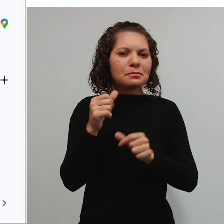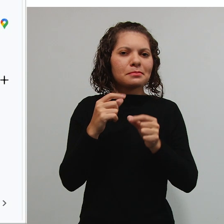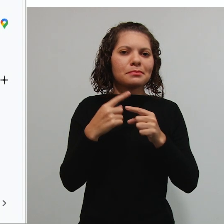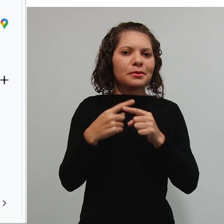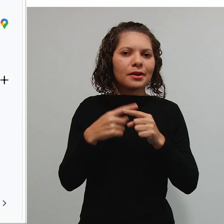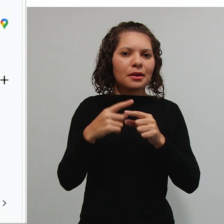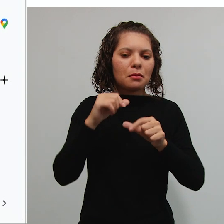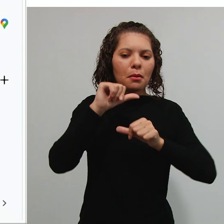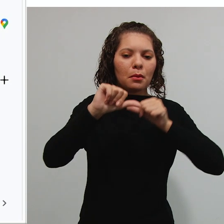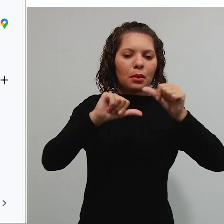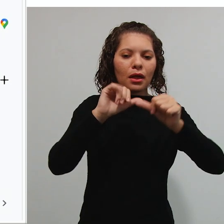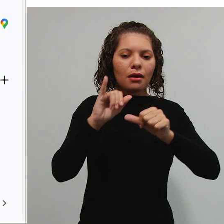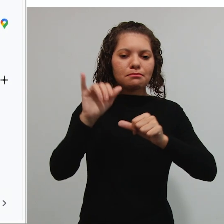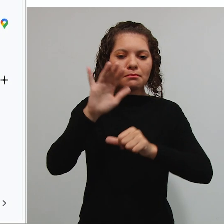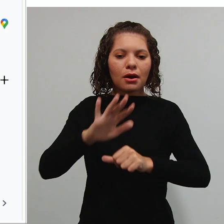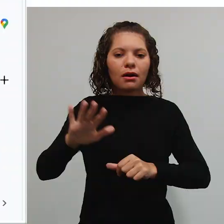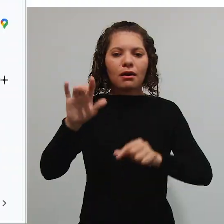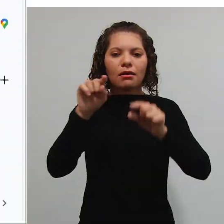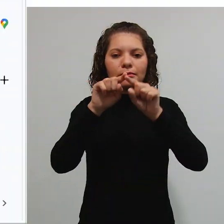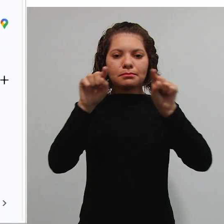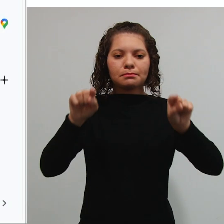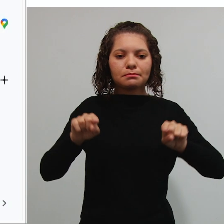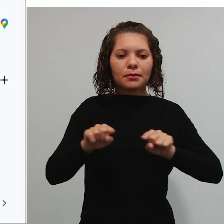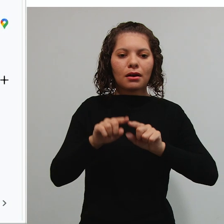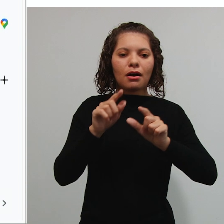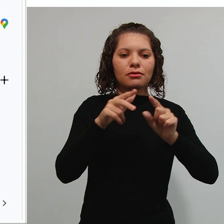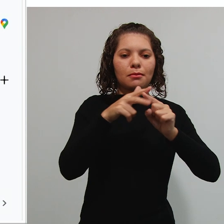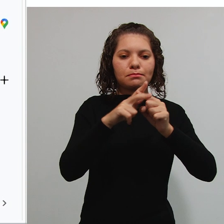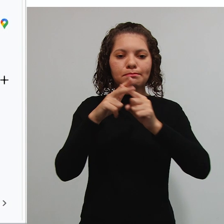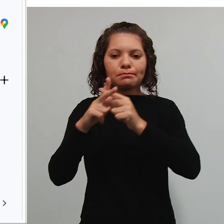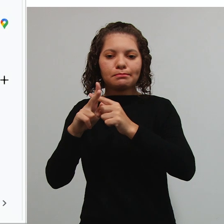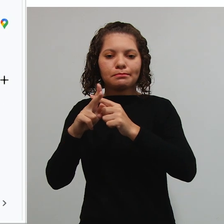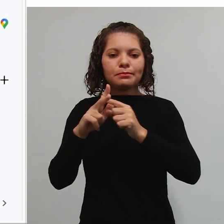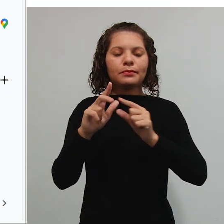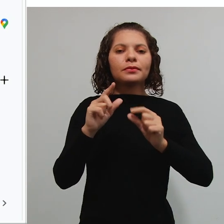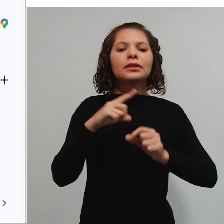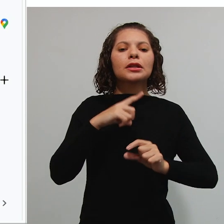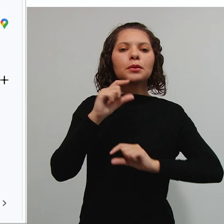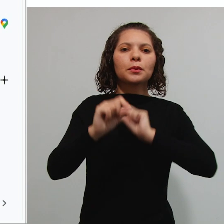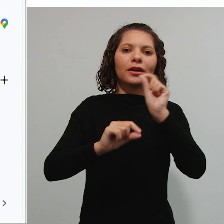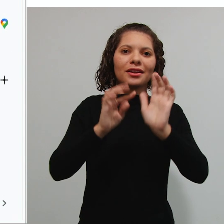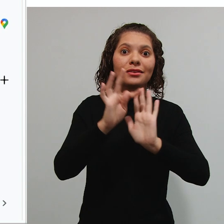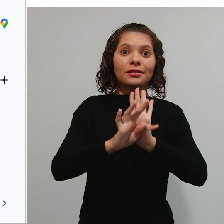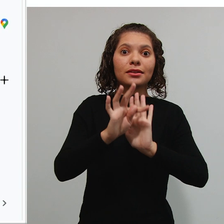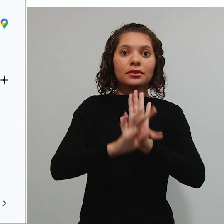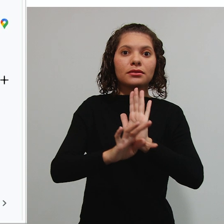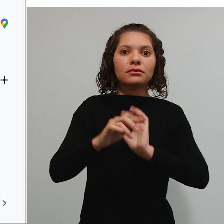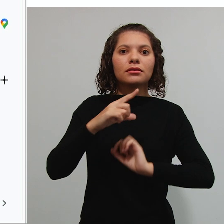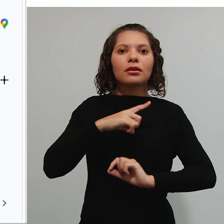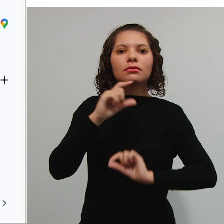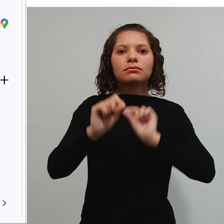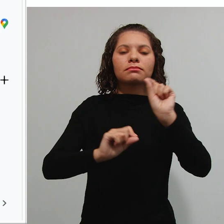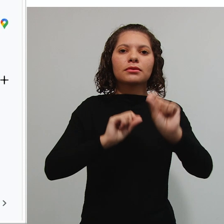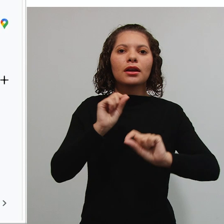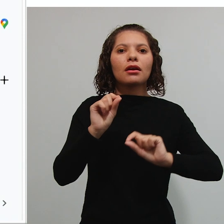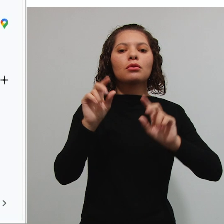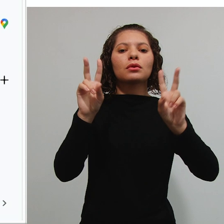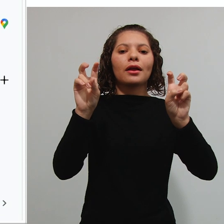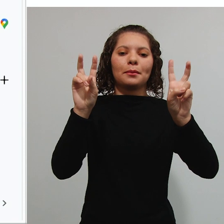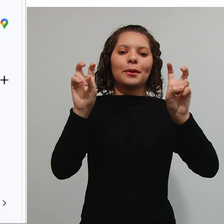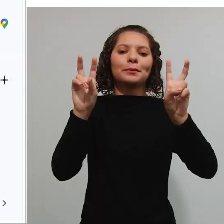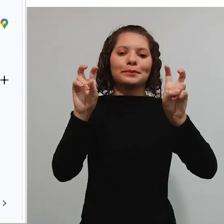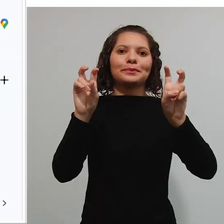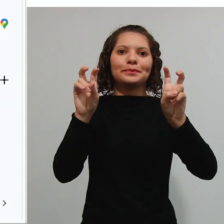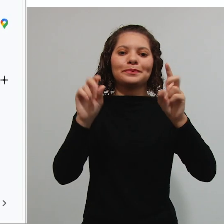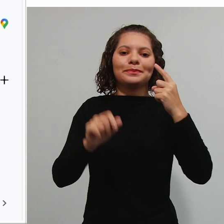configurar a imagem, configurar essas outras coisas. A gente tem na estrutura do texto, geralmente a gente tem o quê? A gente tem